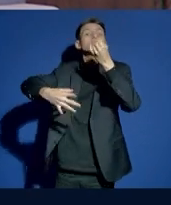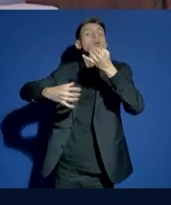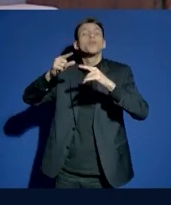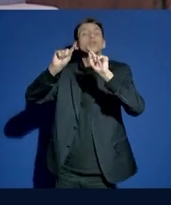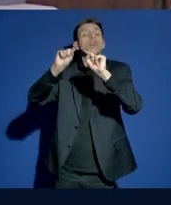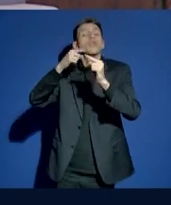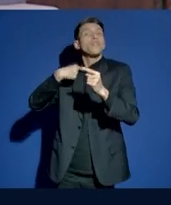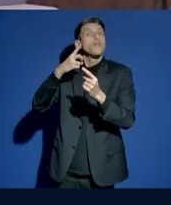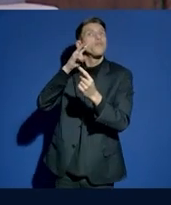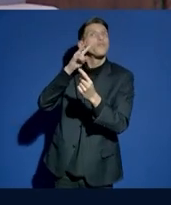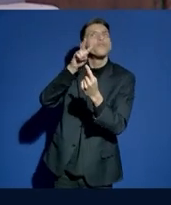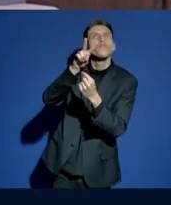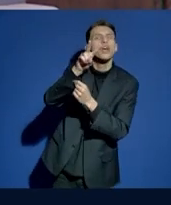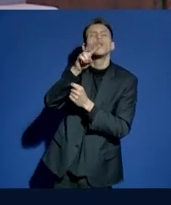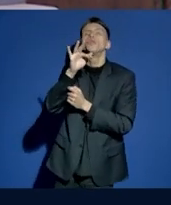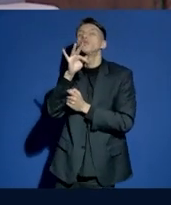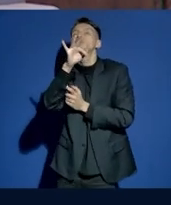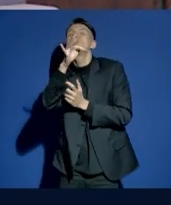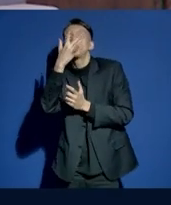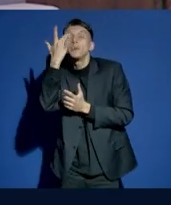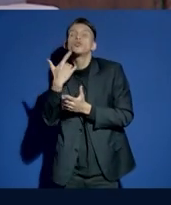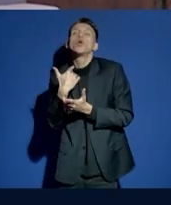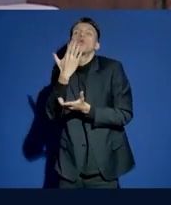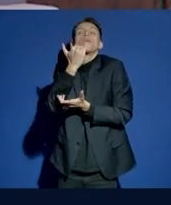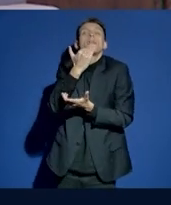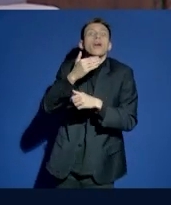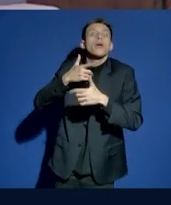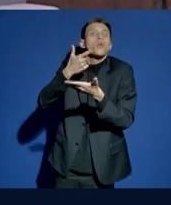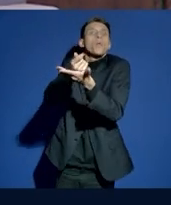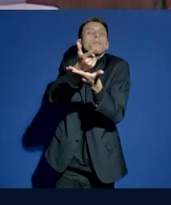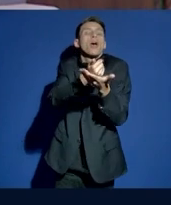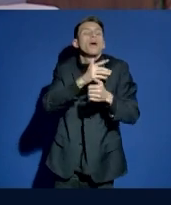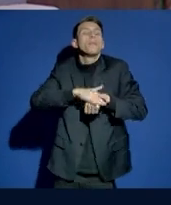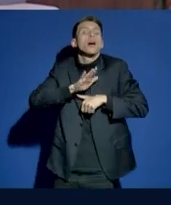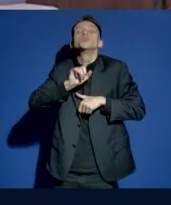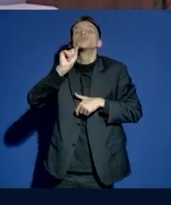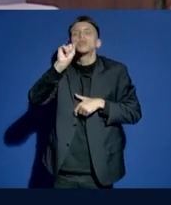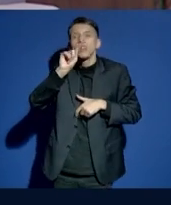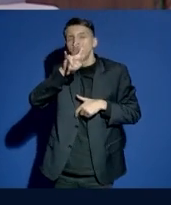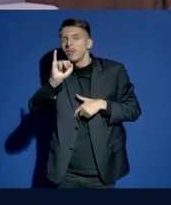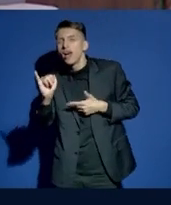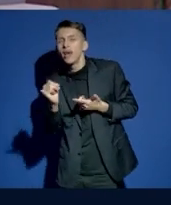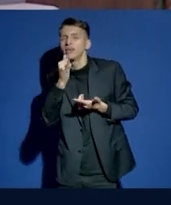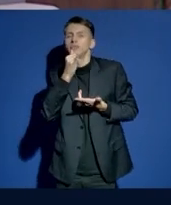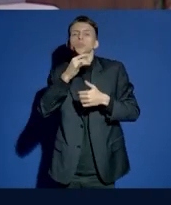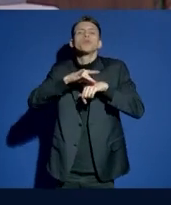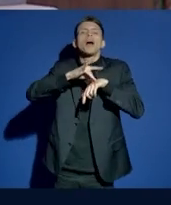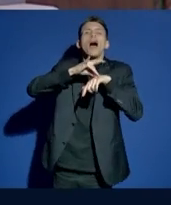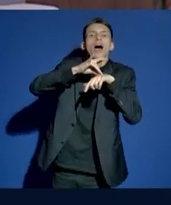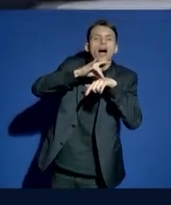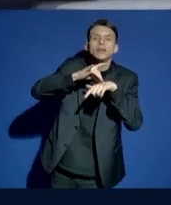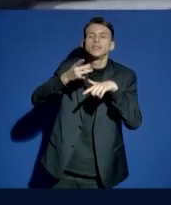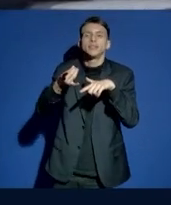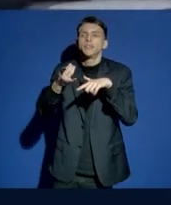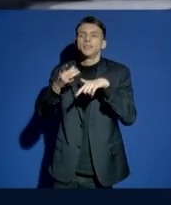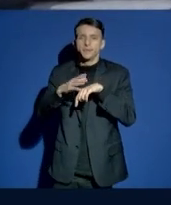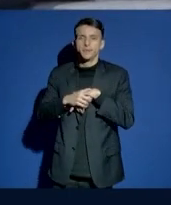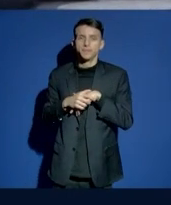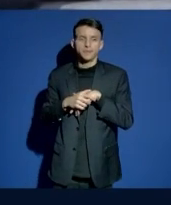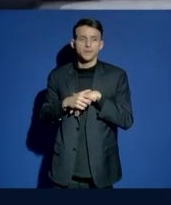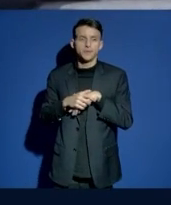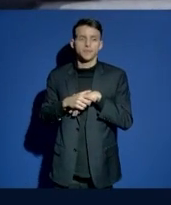você vê como grandes tendências de consumo mesmo para os produtos, vamos dizer assim, derivados de carne. Né?